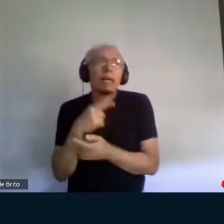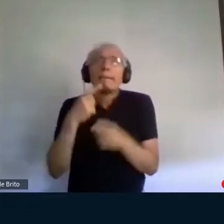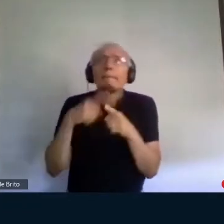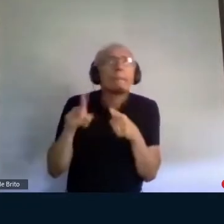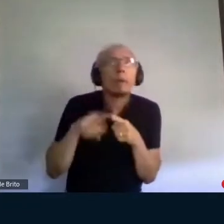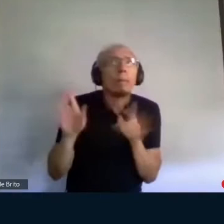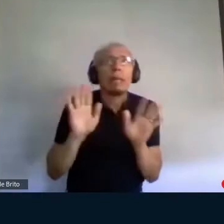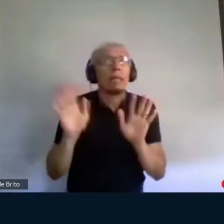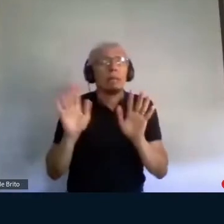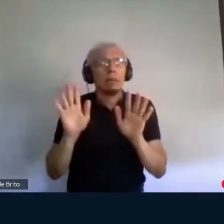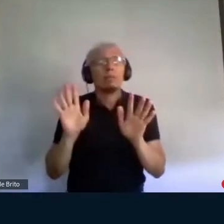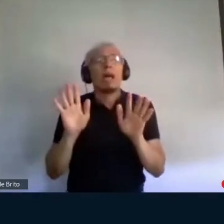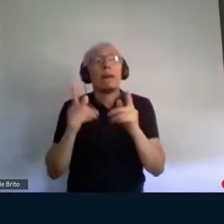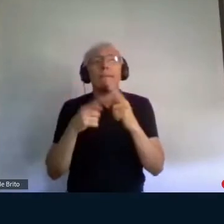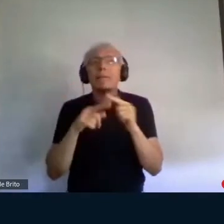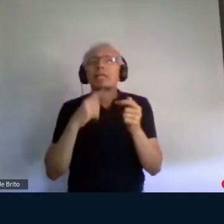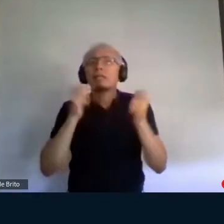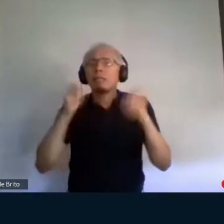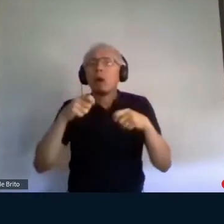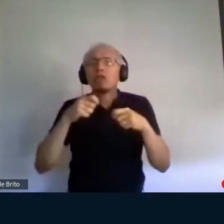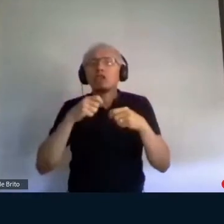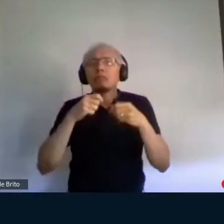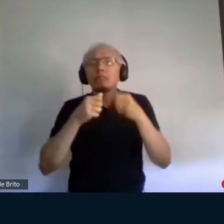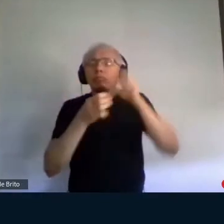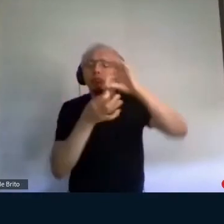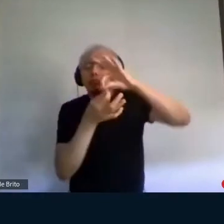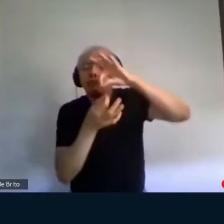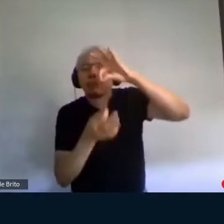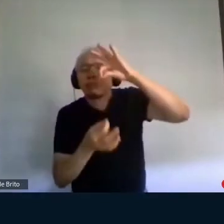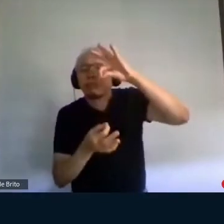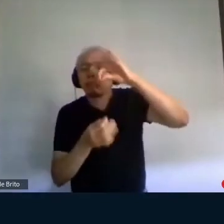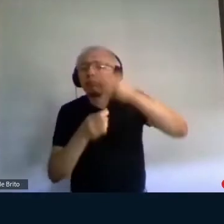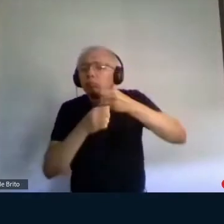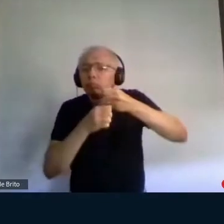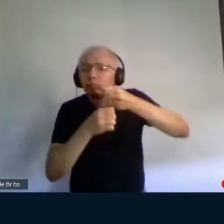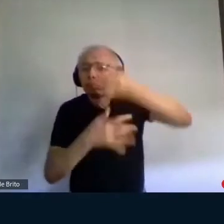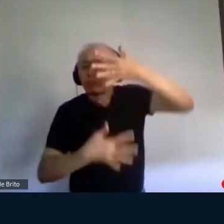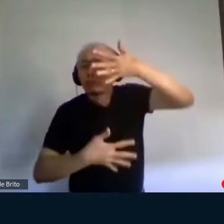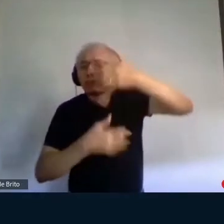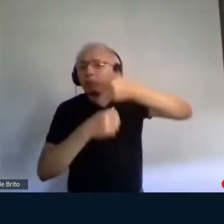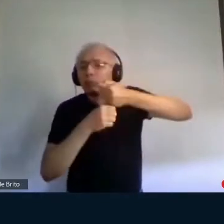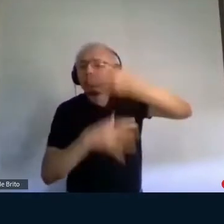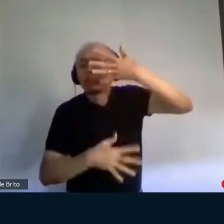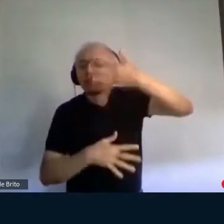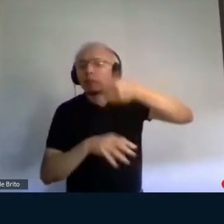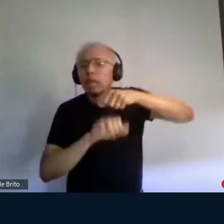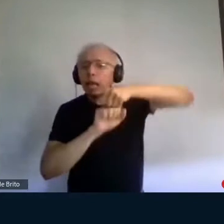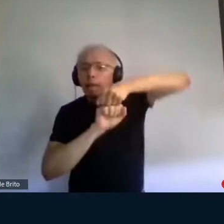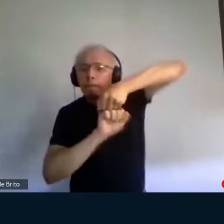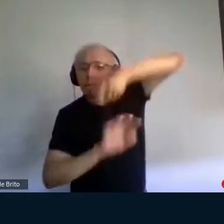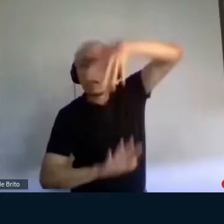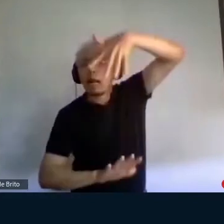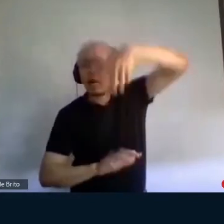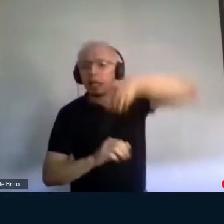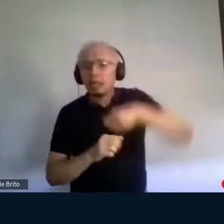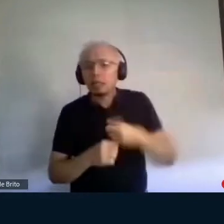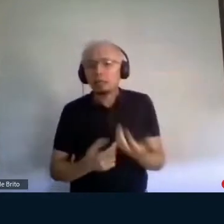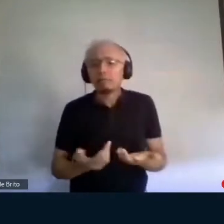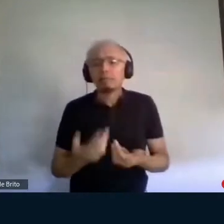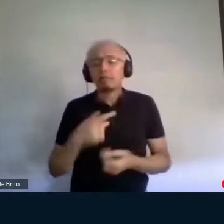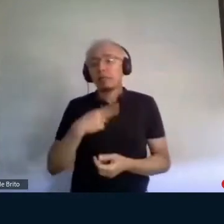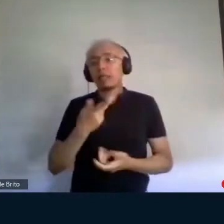também discutir um pouquinho melhor, são alguns termos como, por exemplo, interpretação